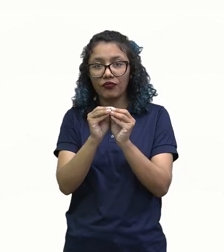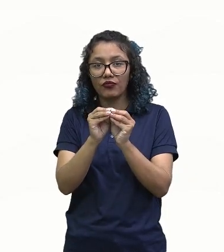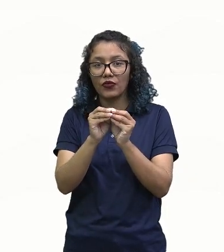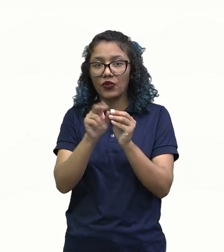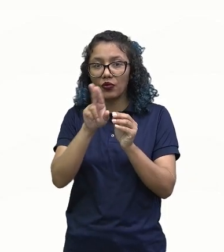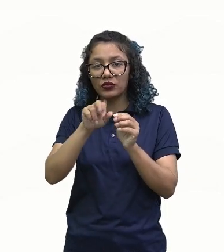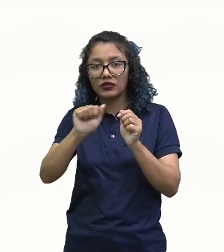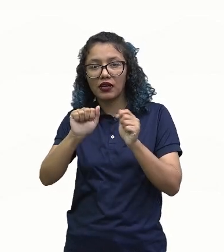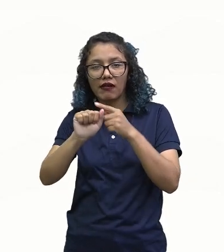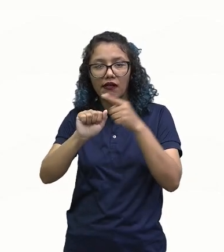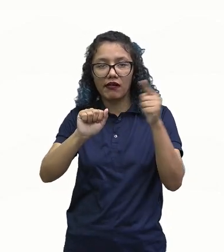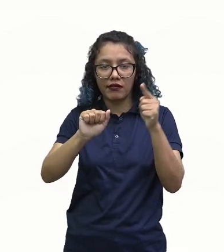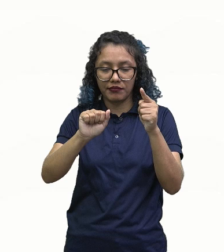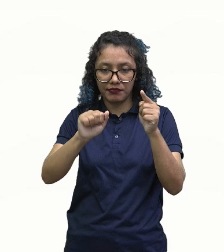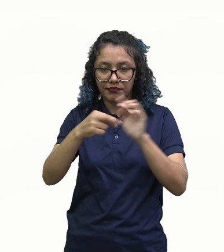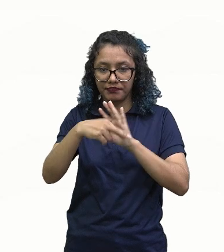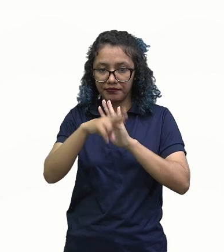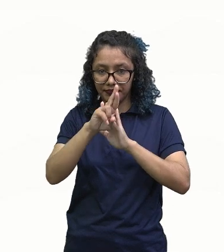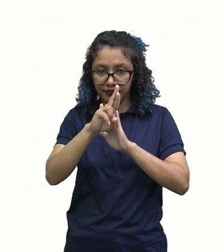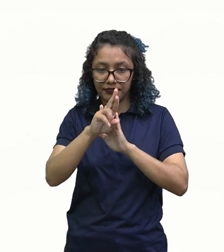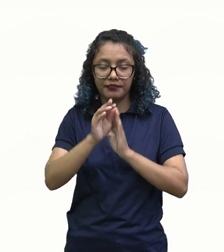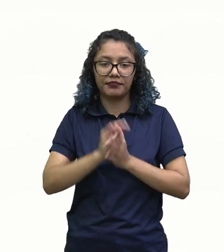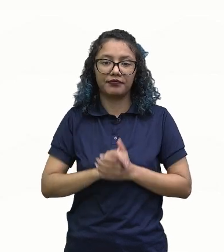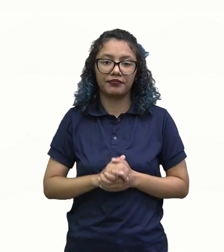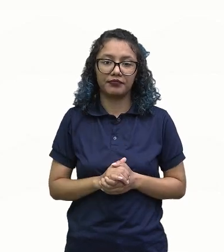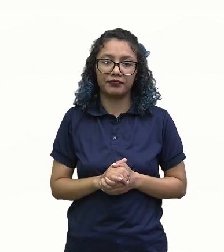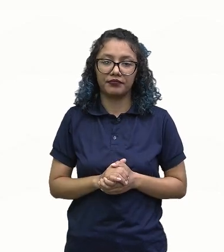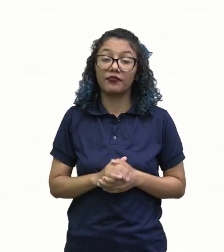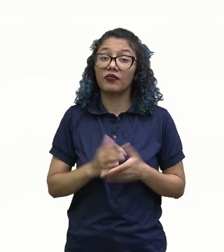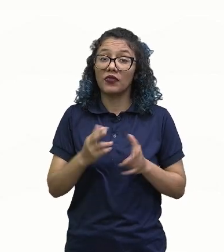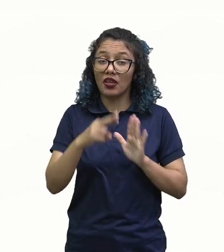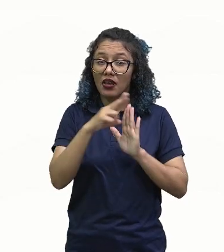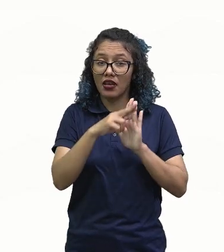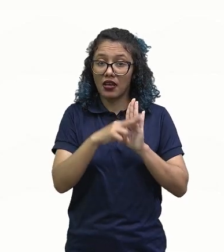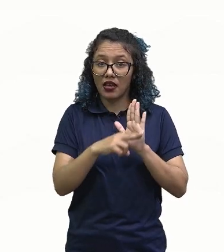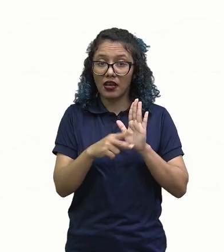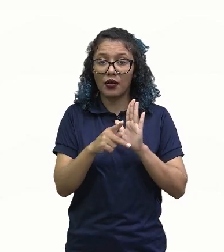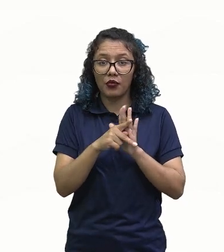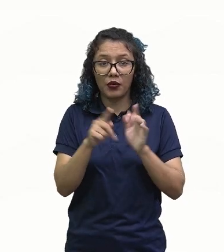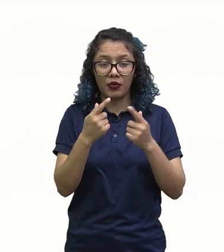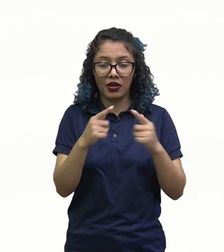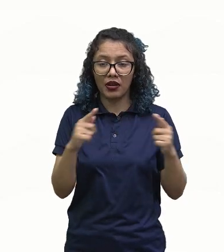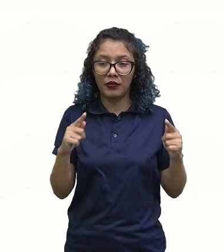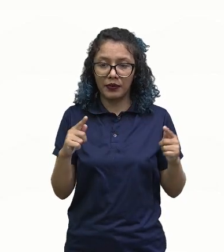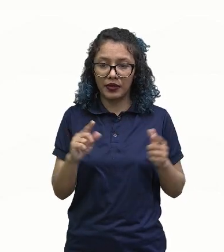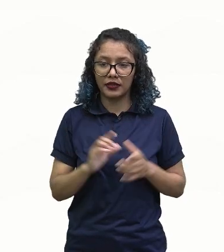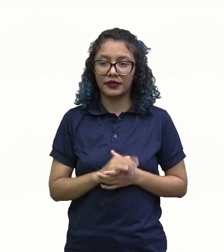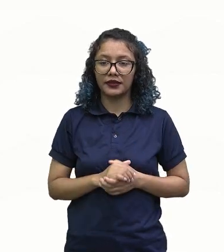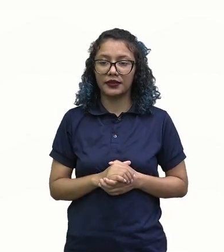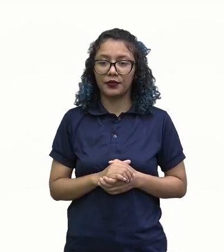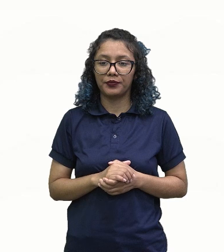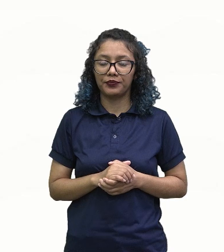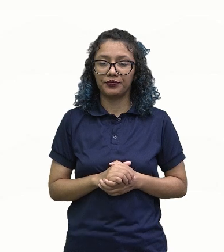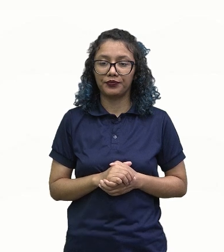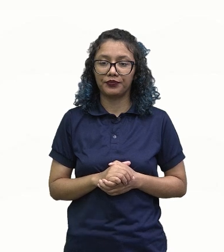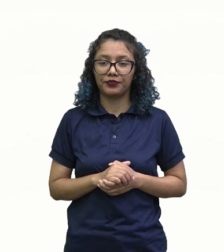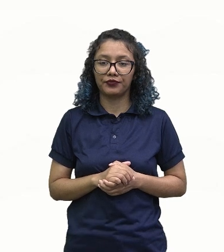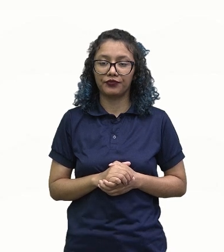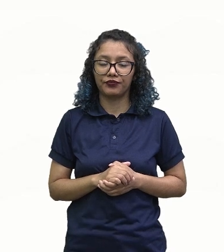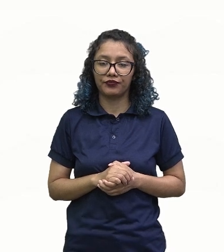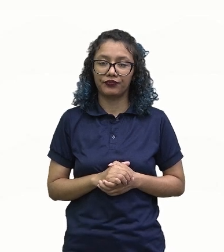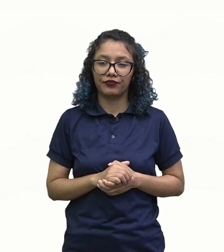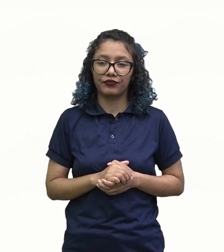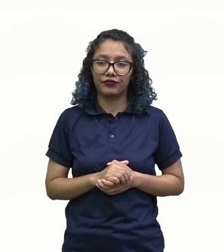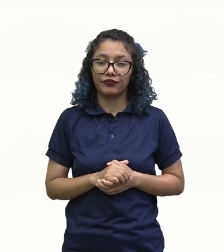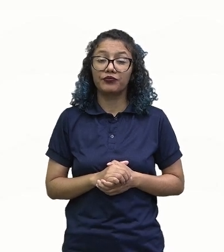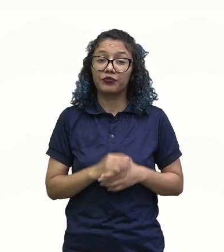essa vogal. Então, isso está dentro da gramática normativa. Então, a regra diz dessa forma, então a gente tem que